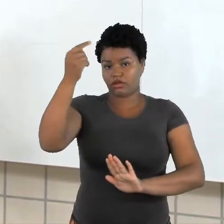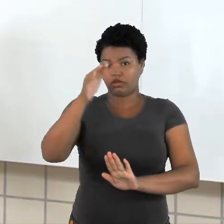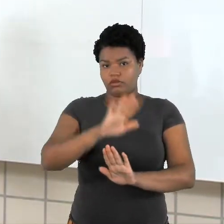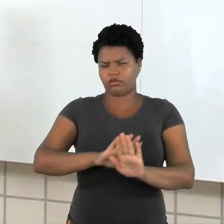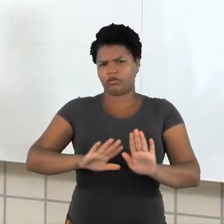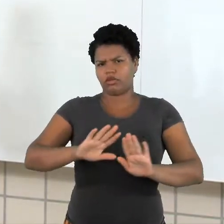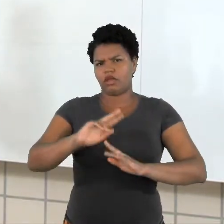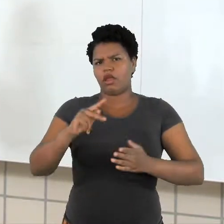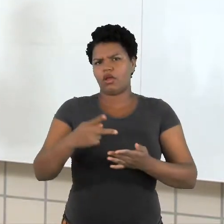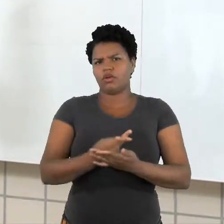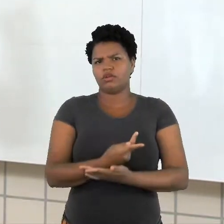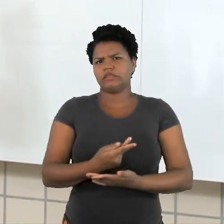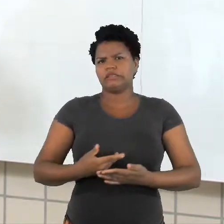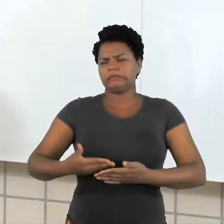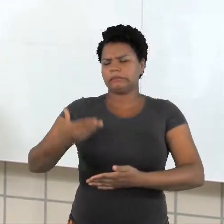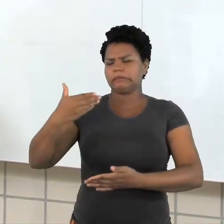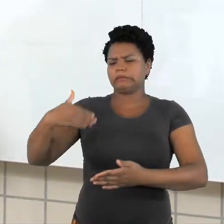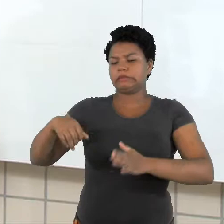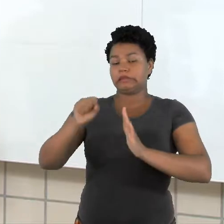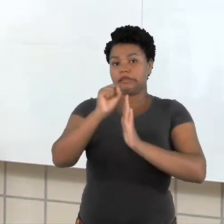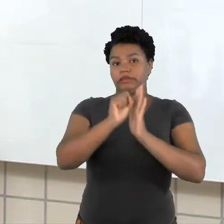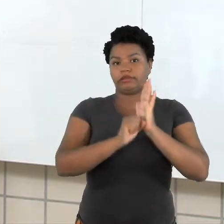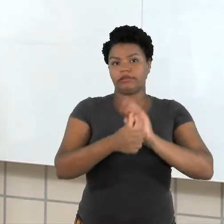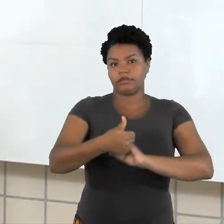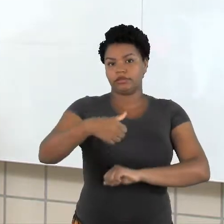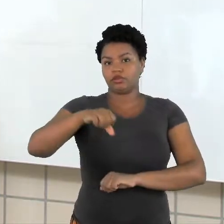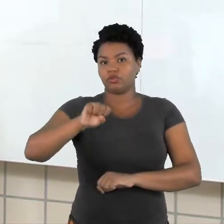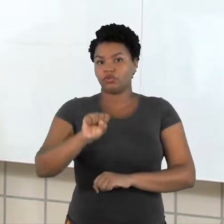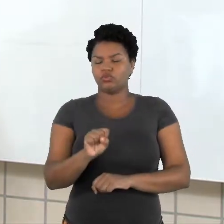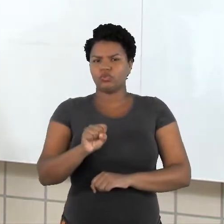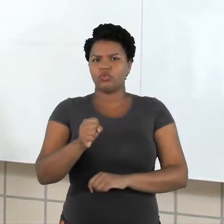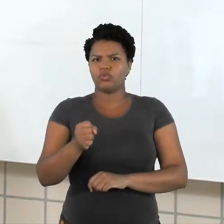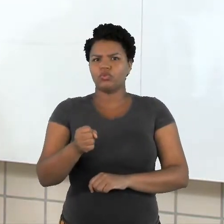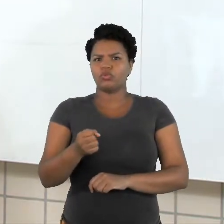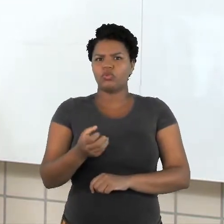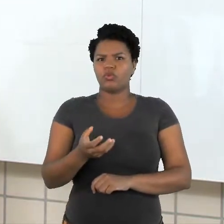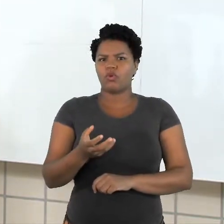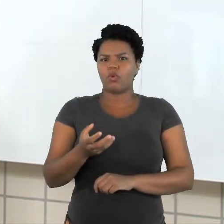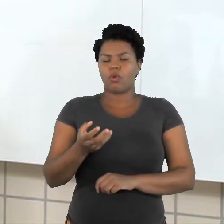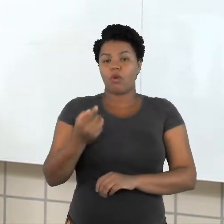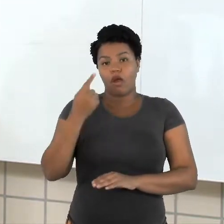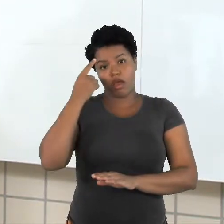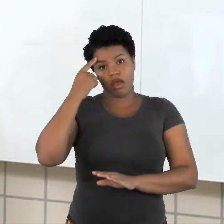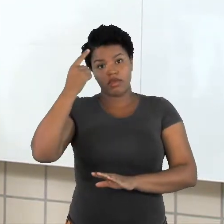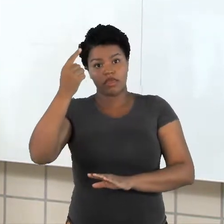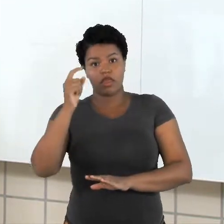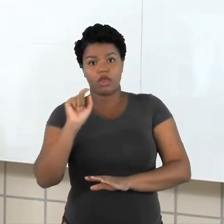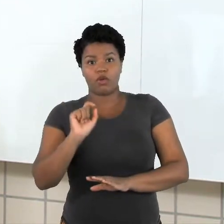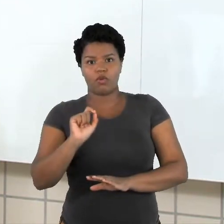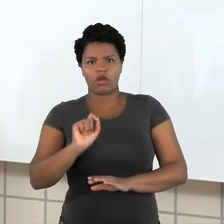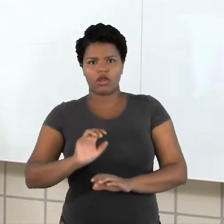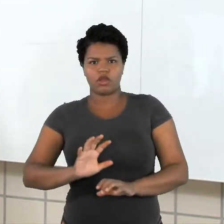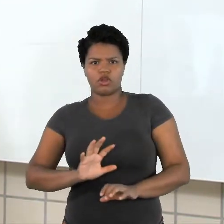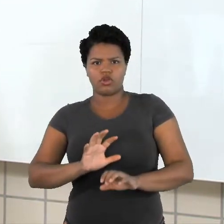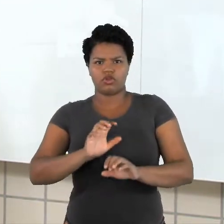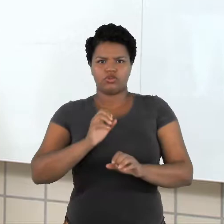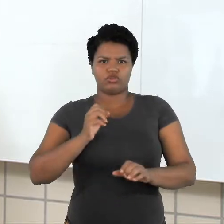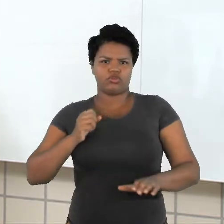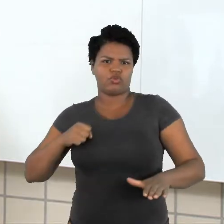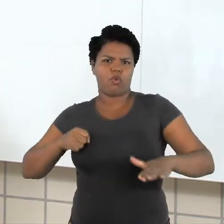lá desde o século XVIII com a intenção de ocupar, dominar